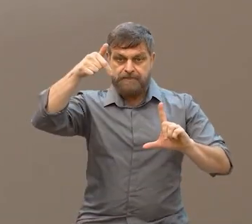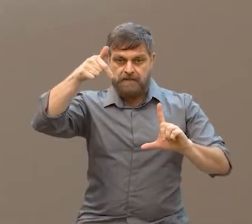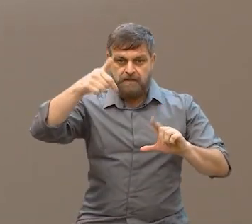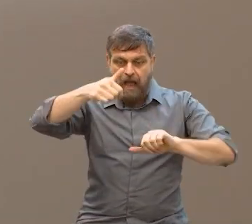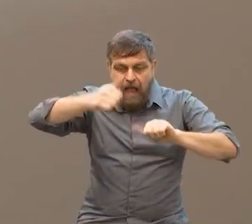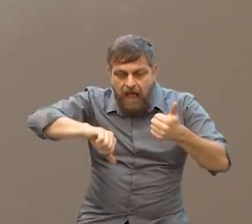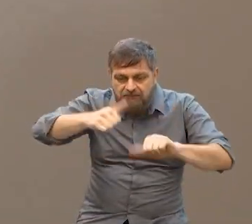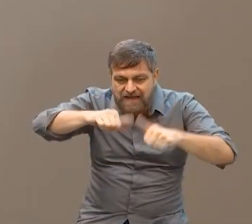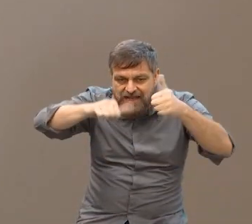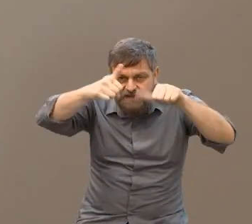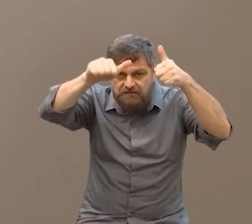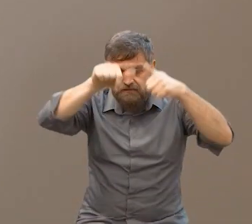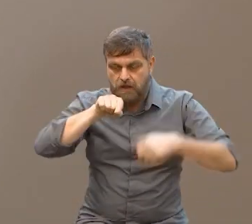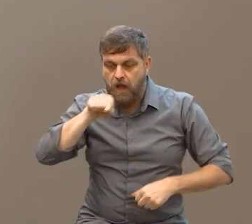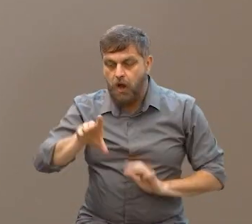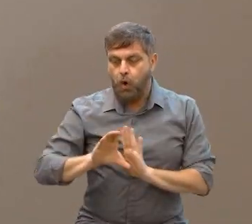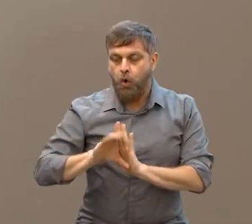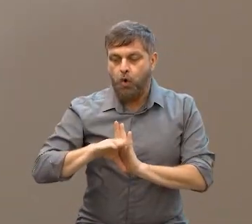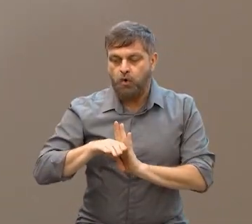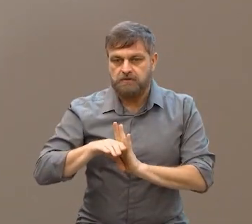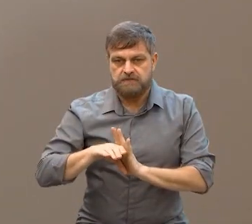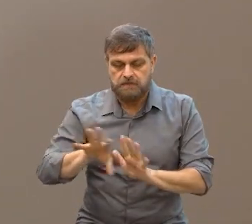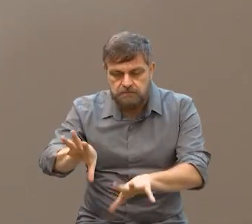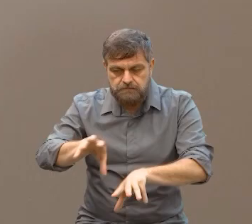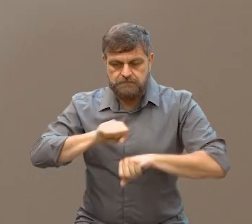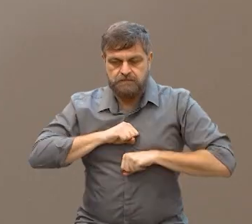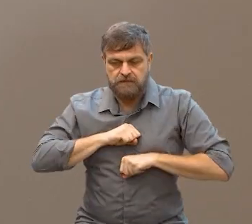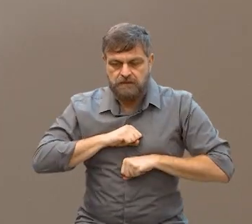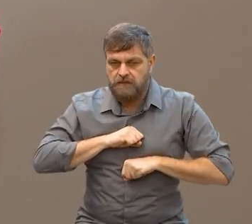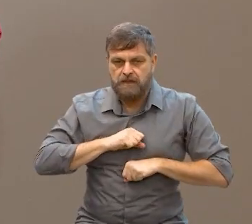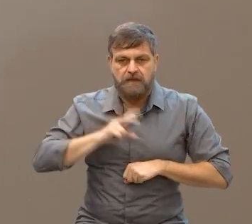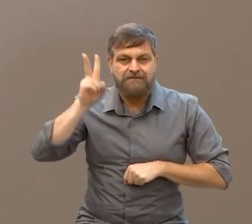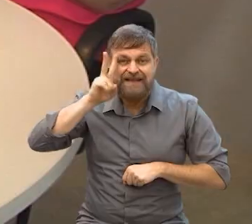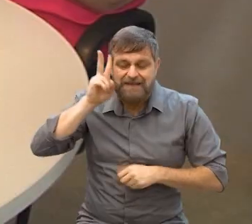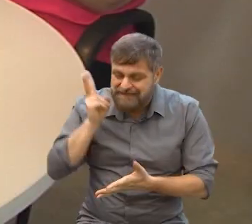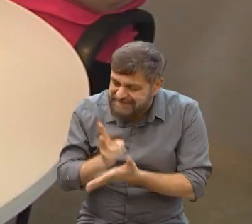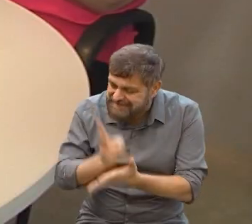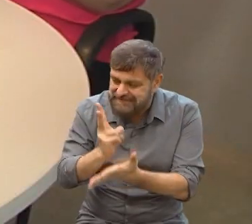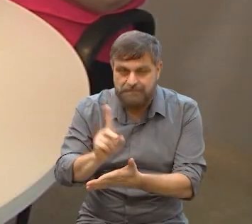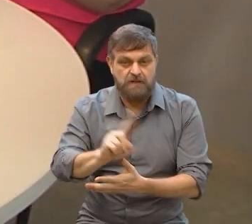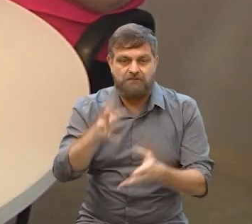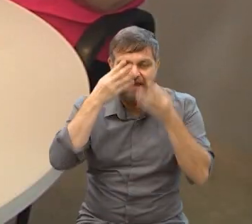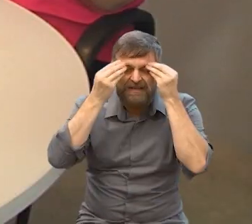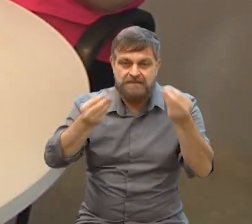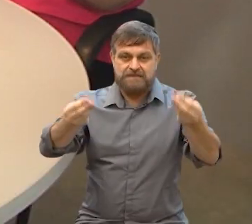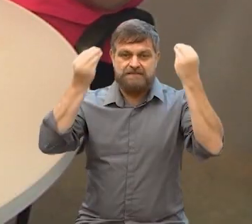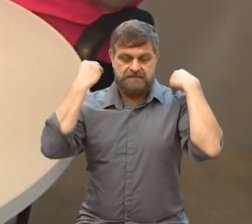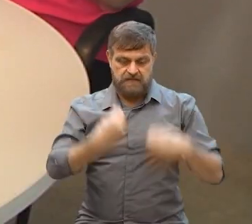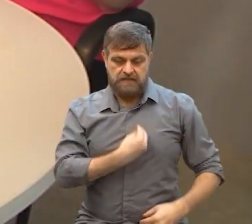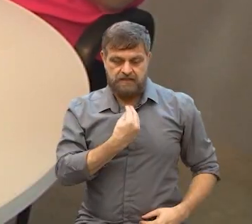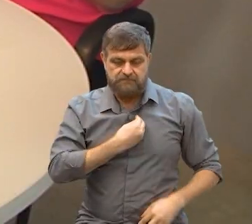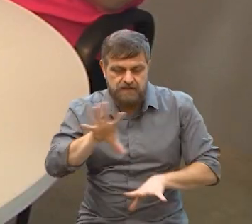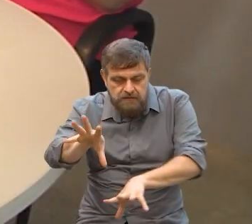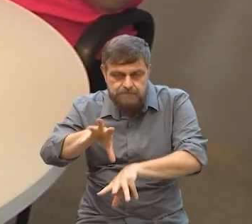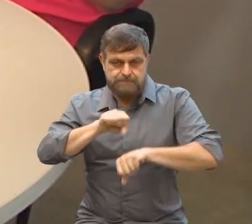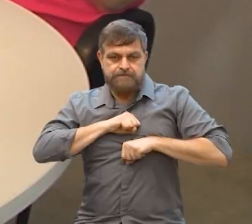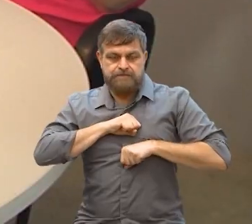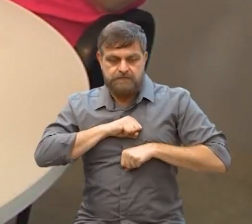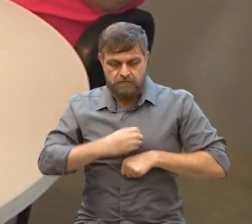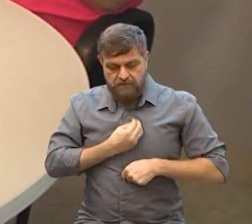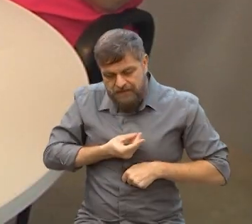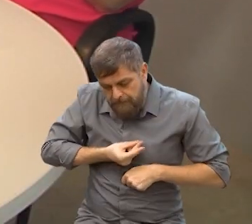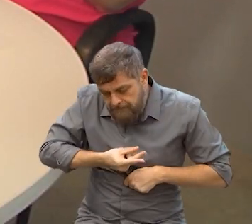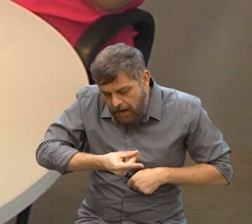alunos aplicaram aquele conceito, o aluno não vai esquecer aquele conceito nunca mais. Vai fazer parte do dia a dia, da vida de dele.